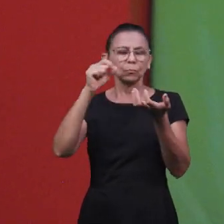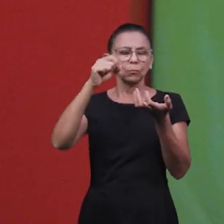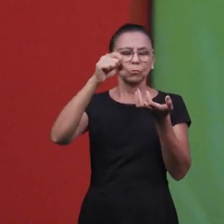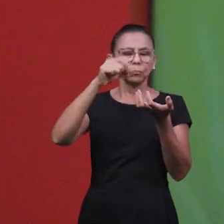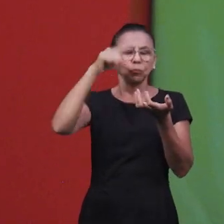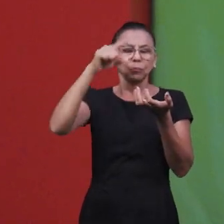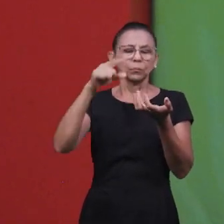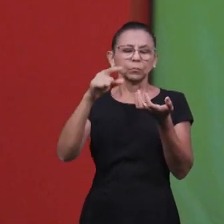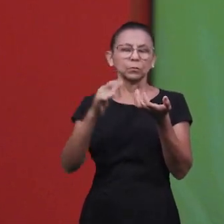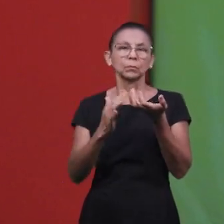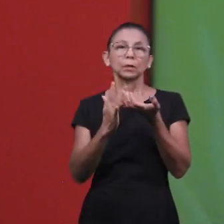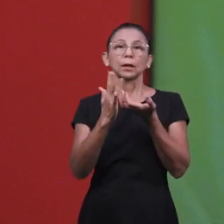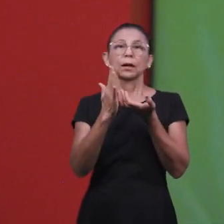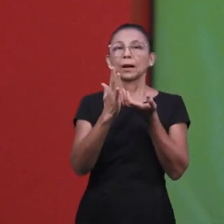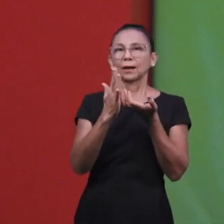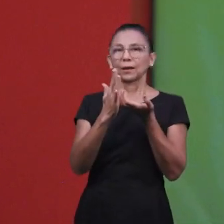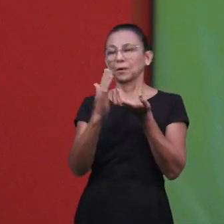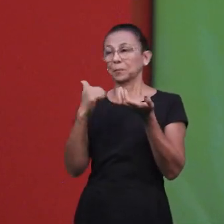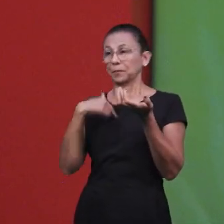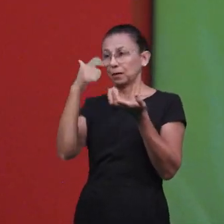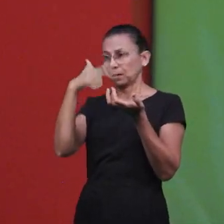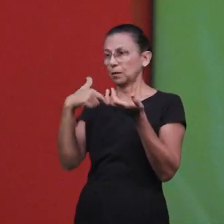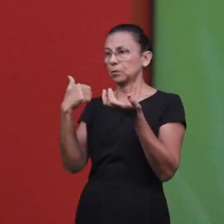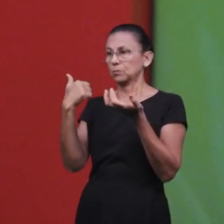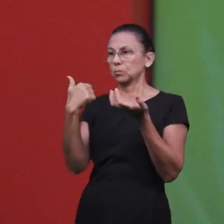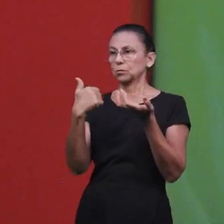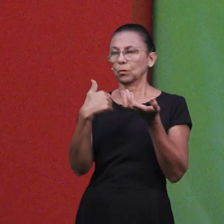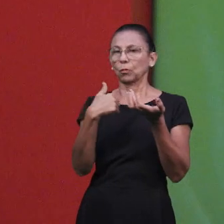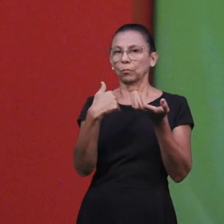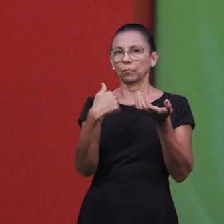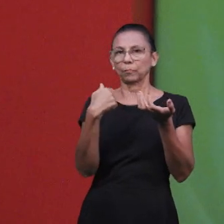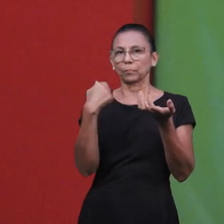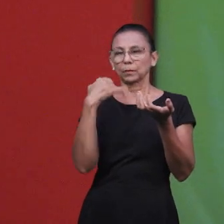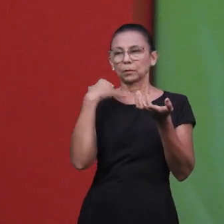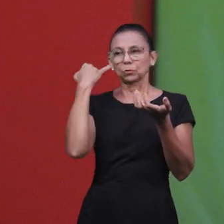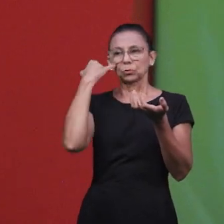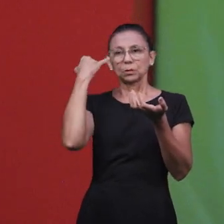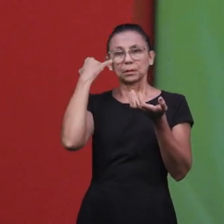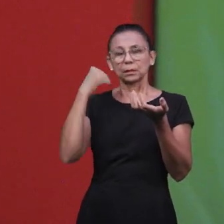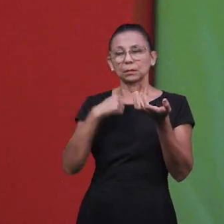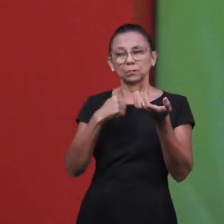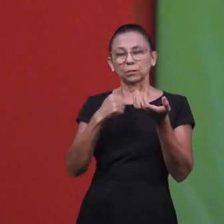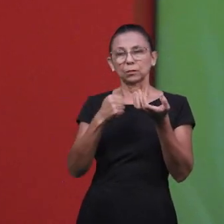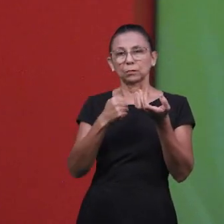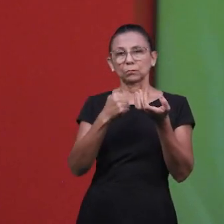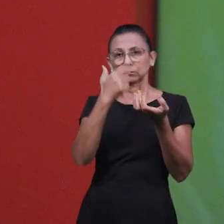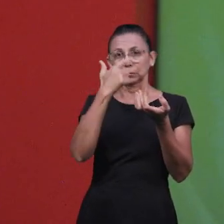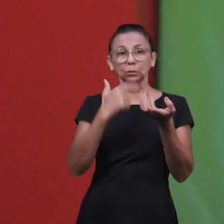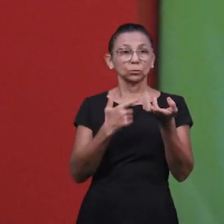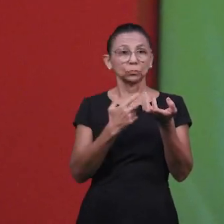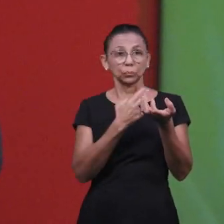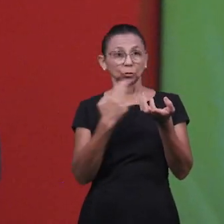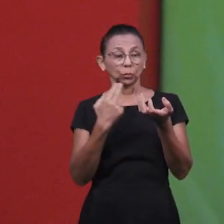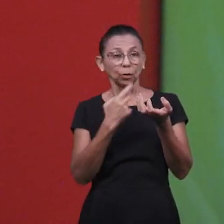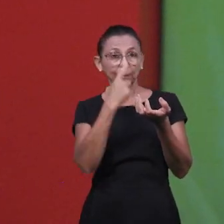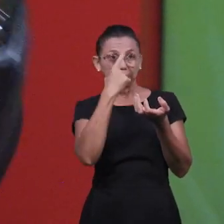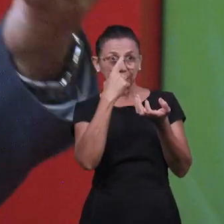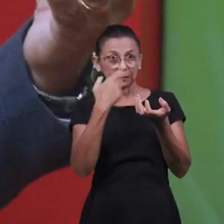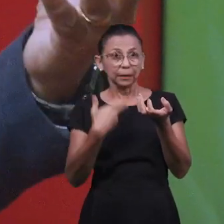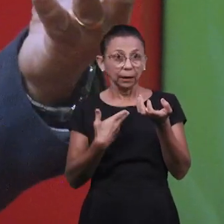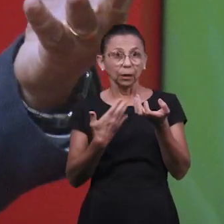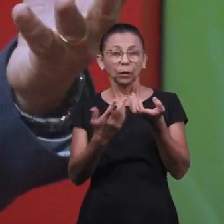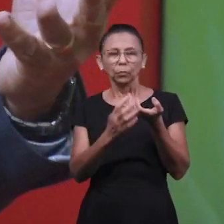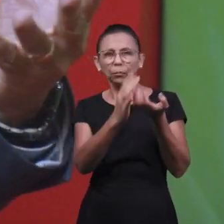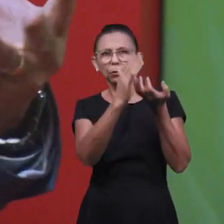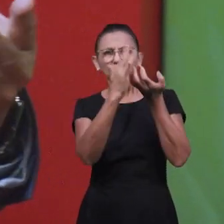o rosto, identificar, eu sou Josias, eu sou Daniel. Por quê? A luz identificava